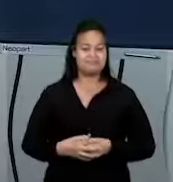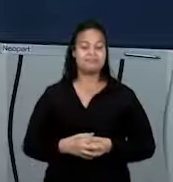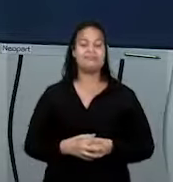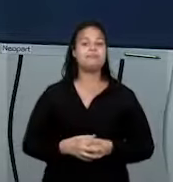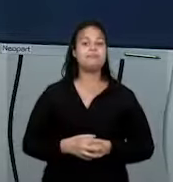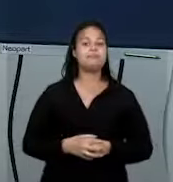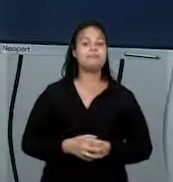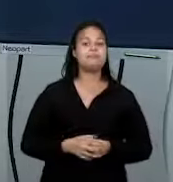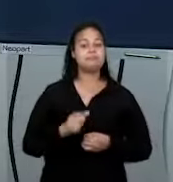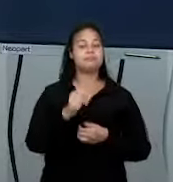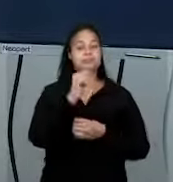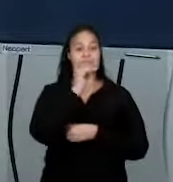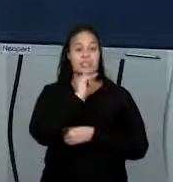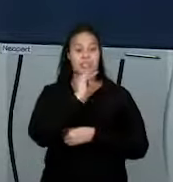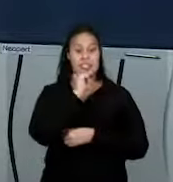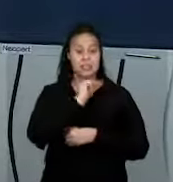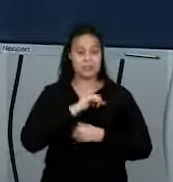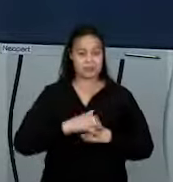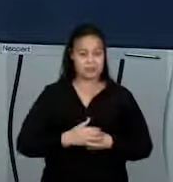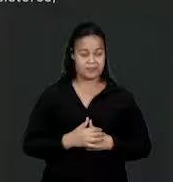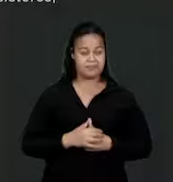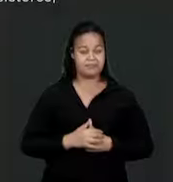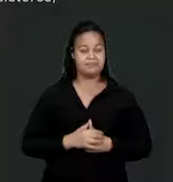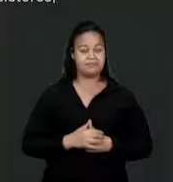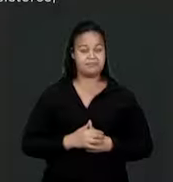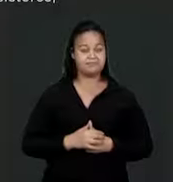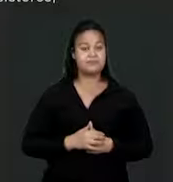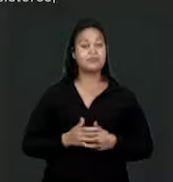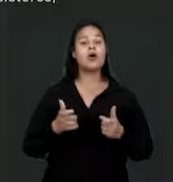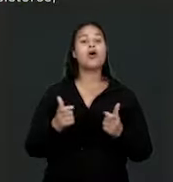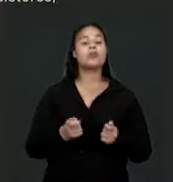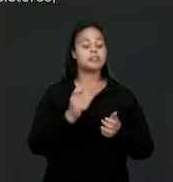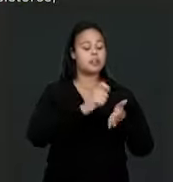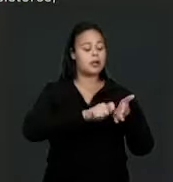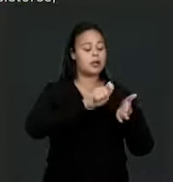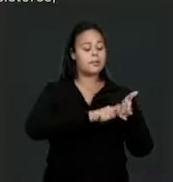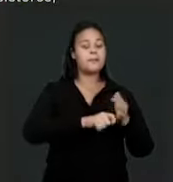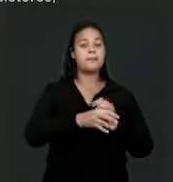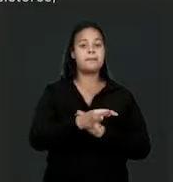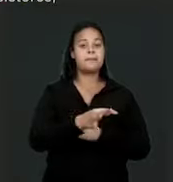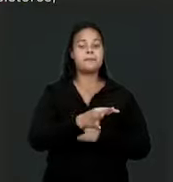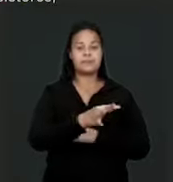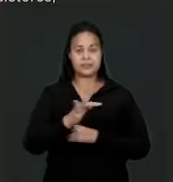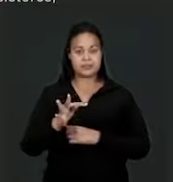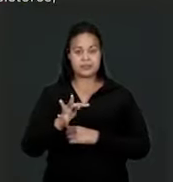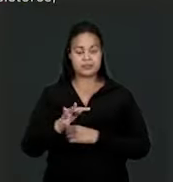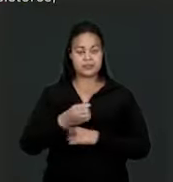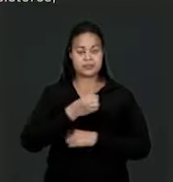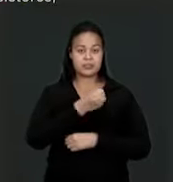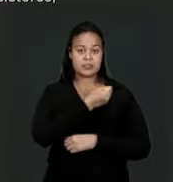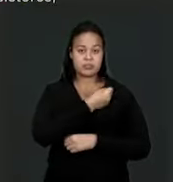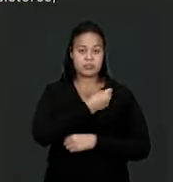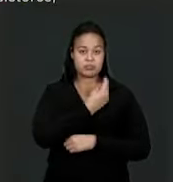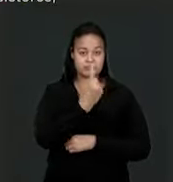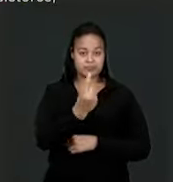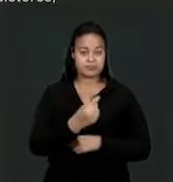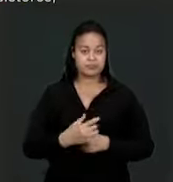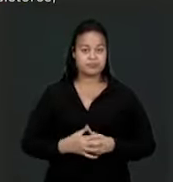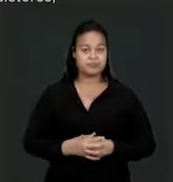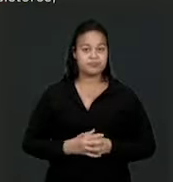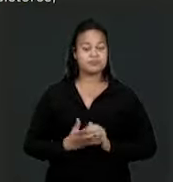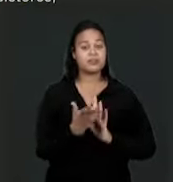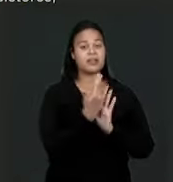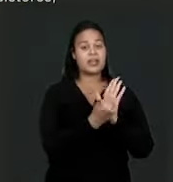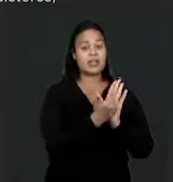Vamos fazer um exemplo. Esse exemplo está lá no seu PET. Exemplo 1. A